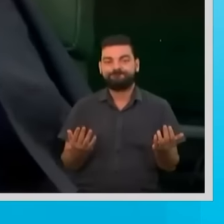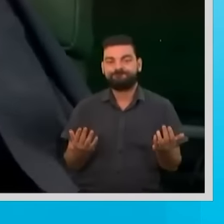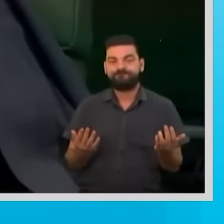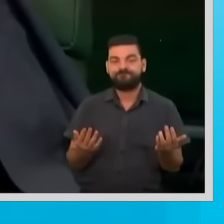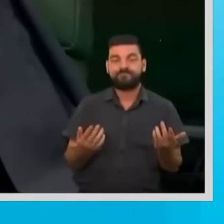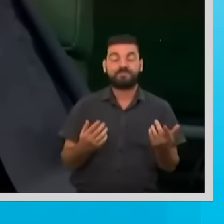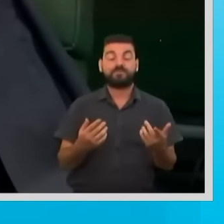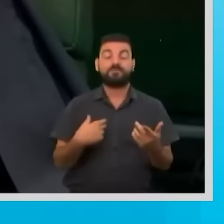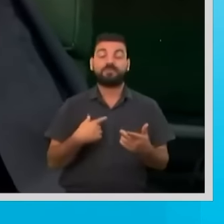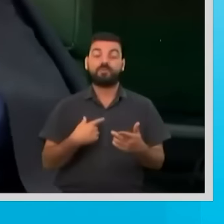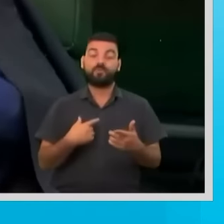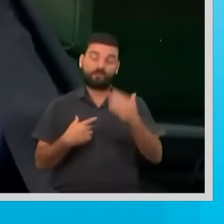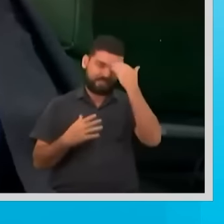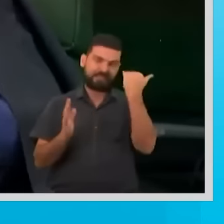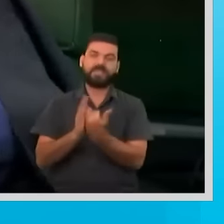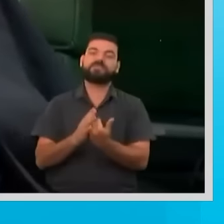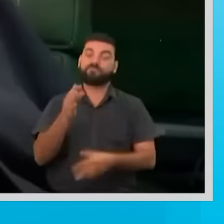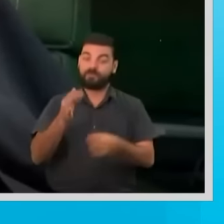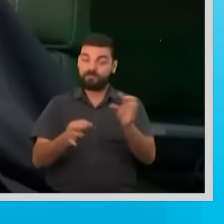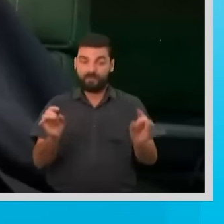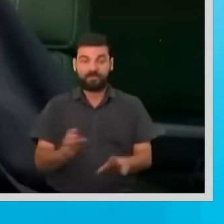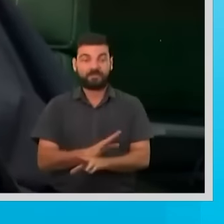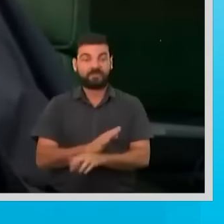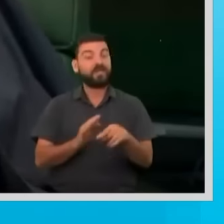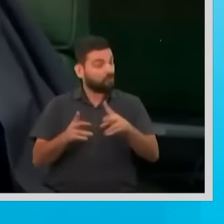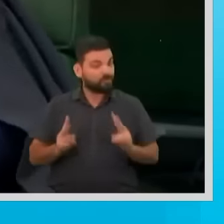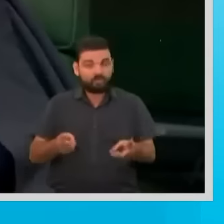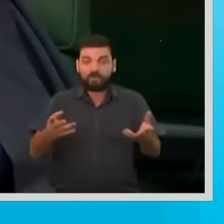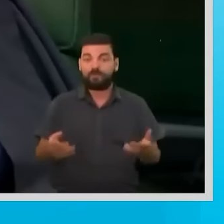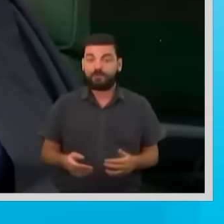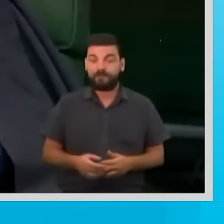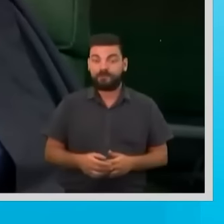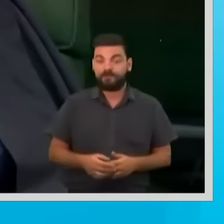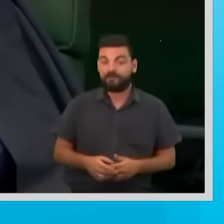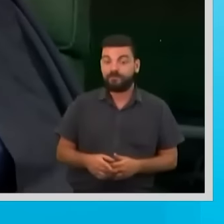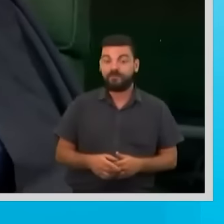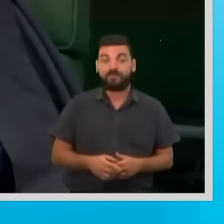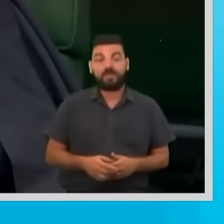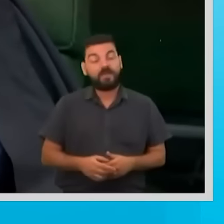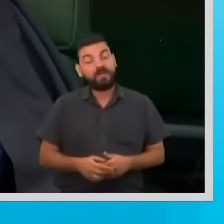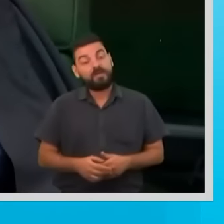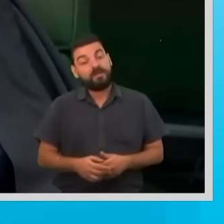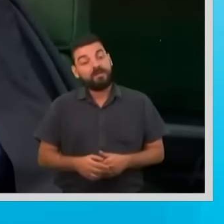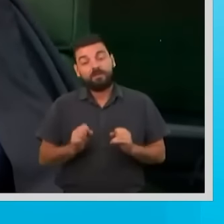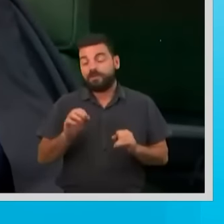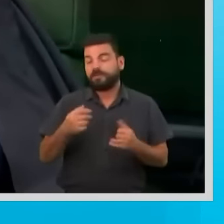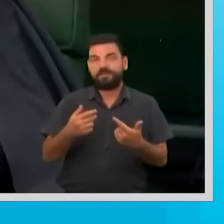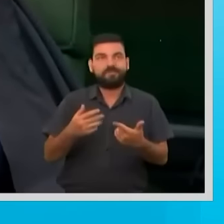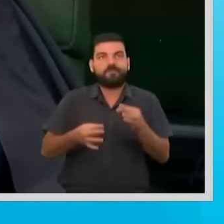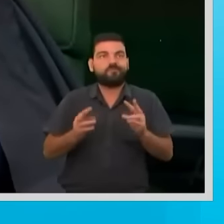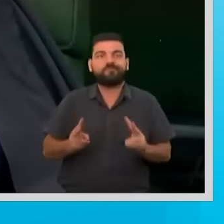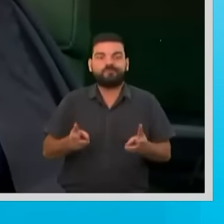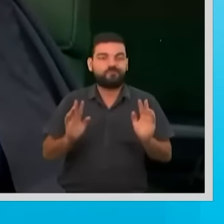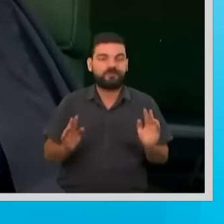um responsável aqui eh seria muito difícil você responder a essas questões que estão sendo colocadas e que eh se são